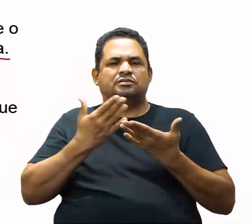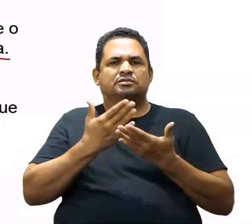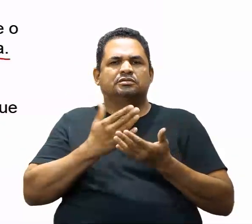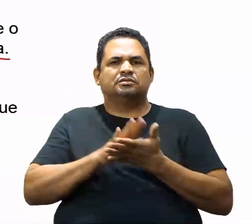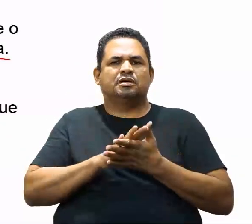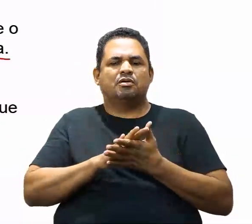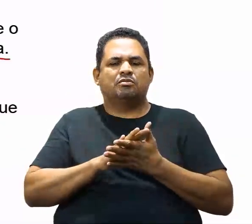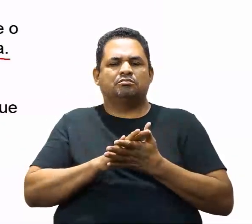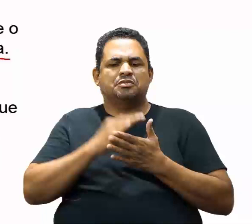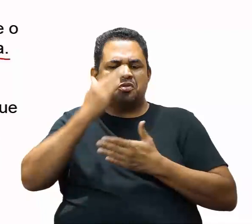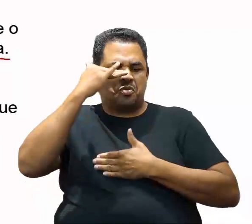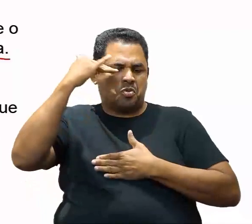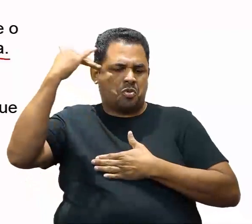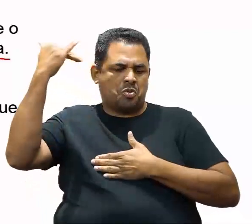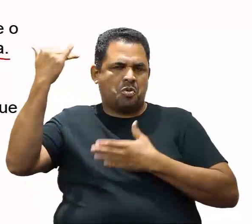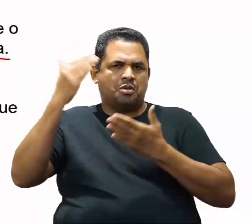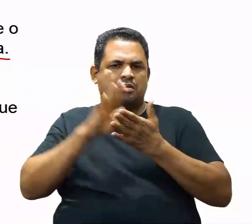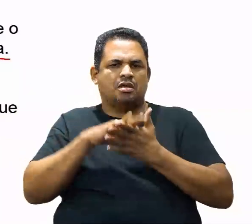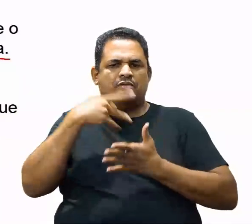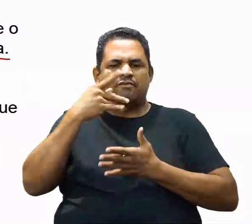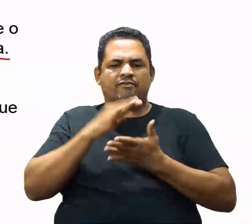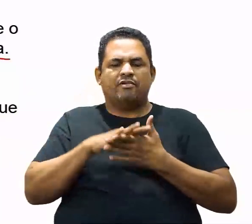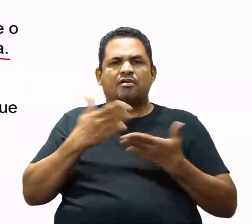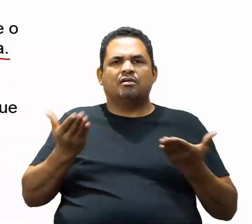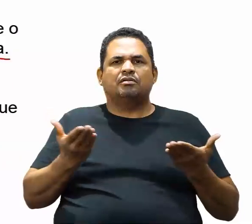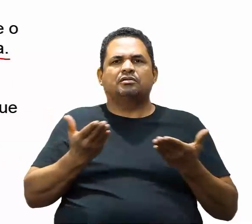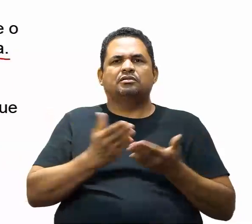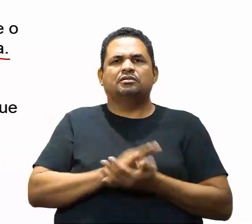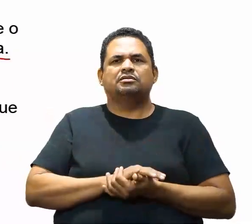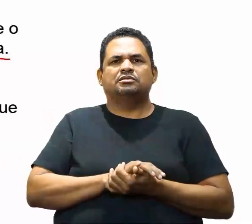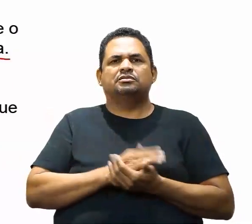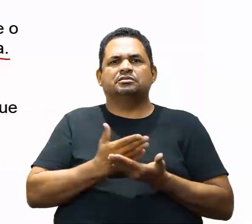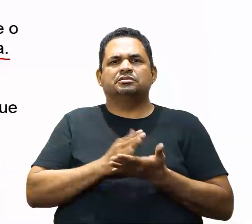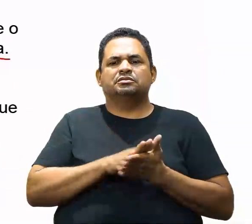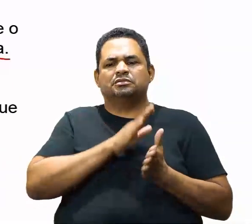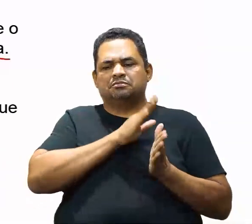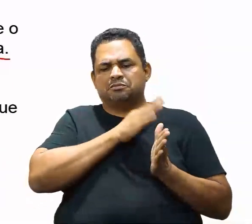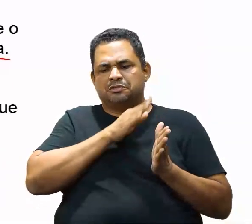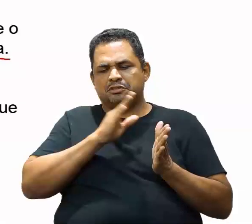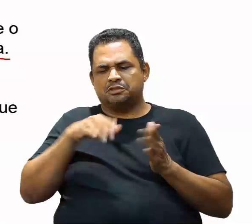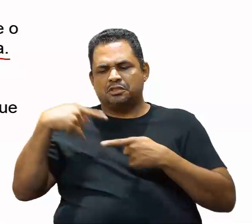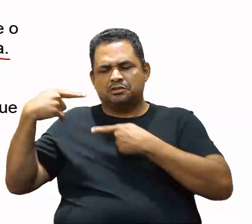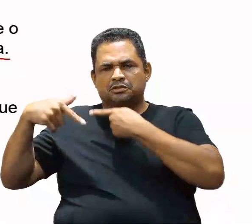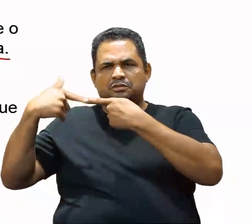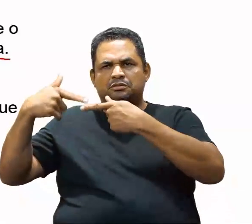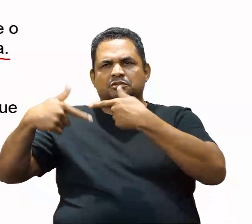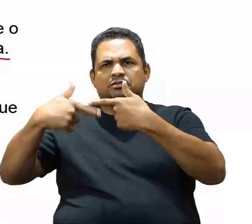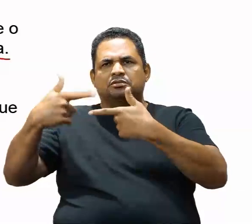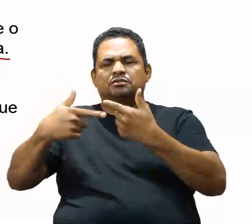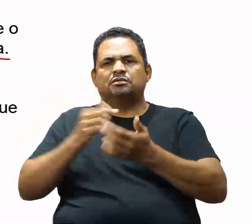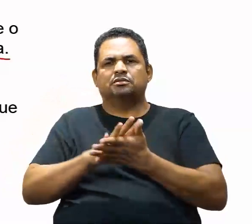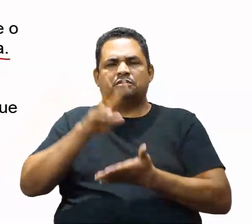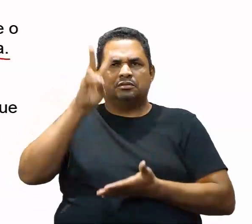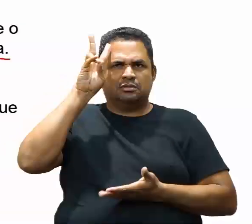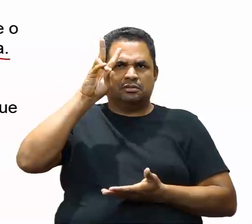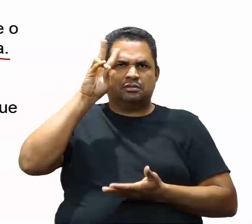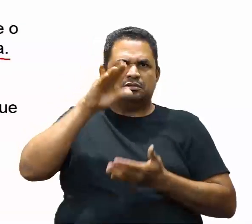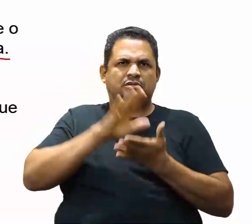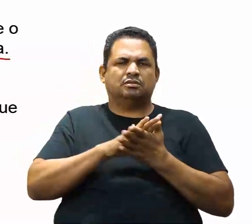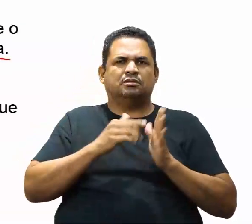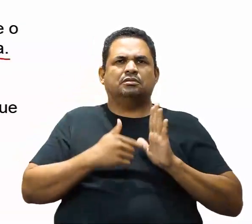época tão falada e tão comentada que foi ali passando de geração a geração. E é uma história que é